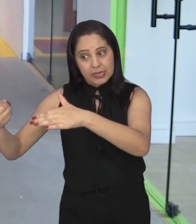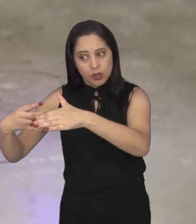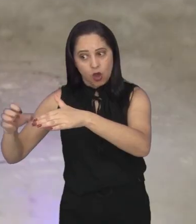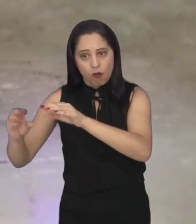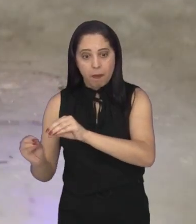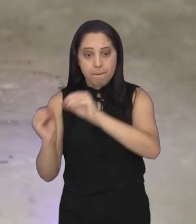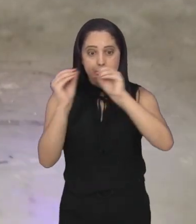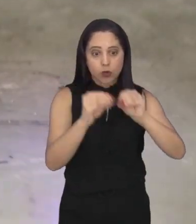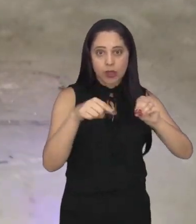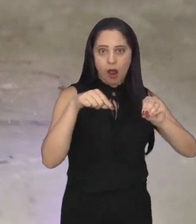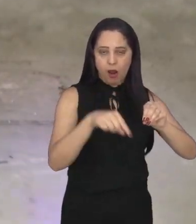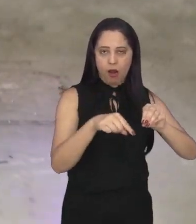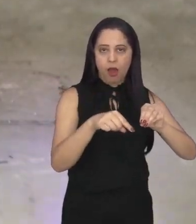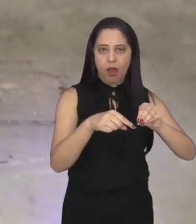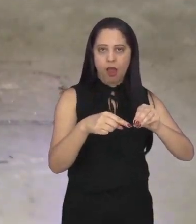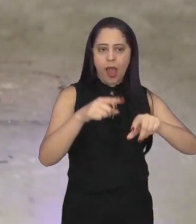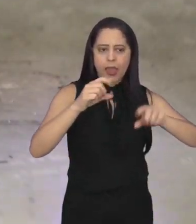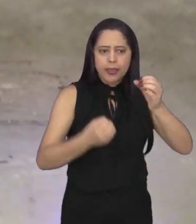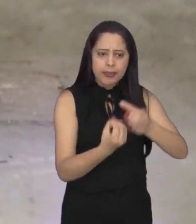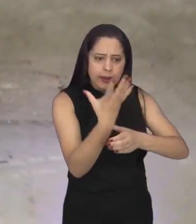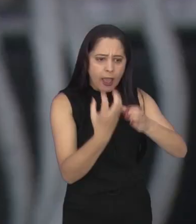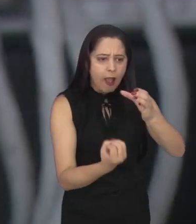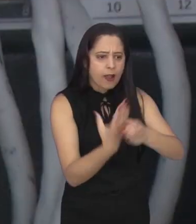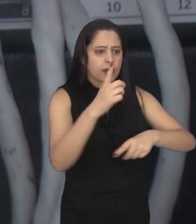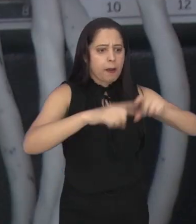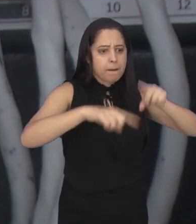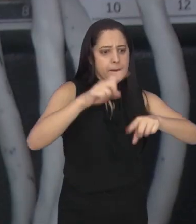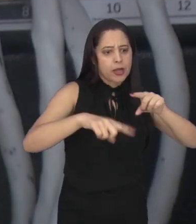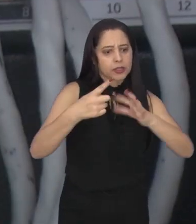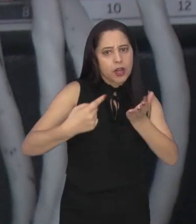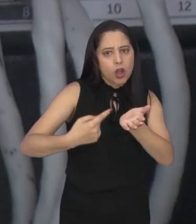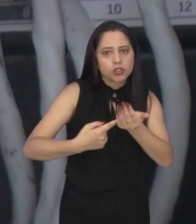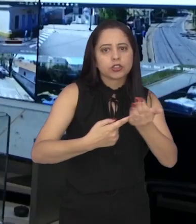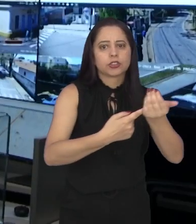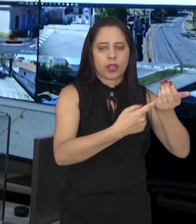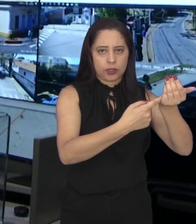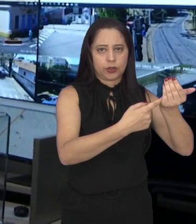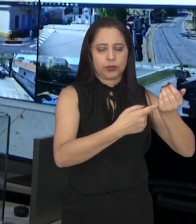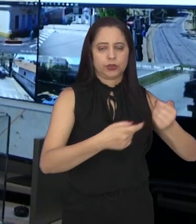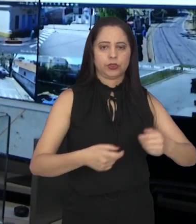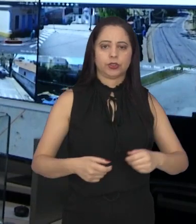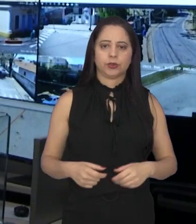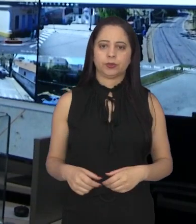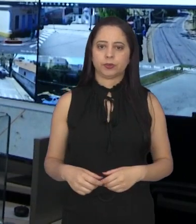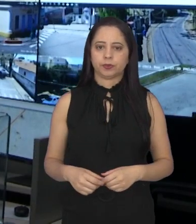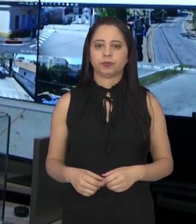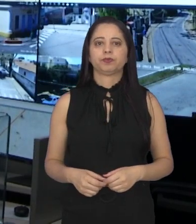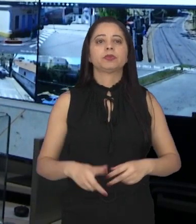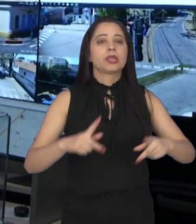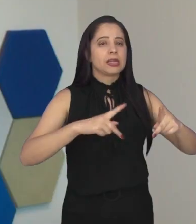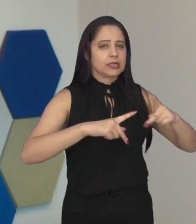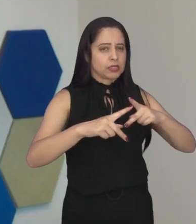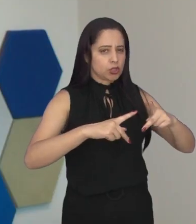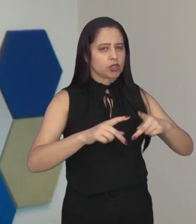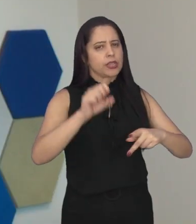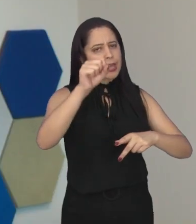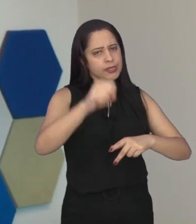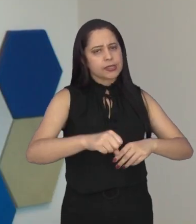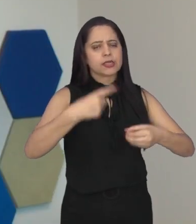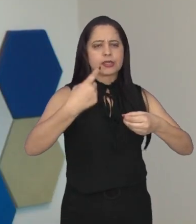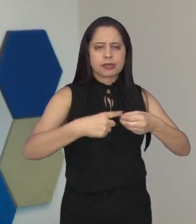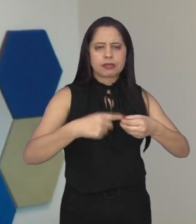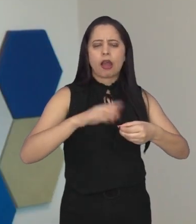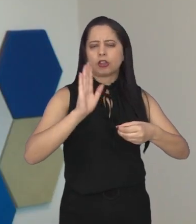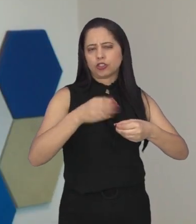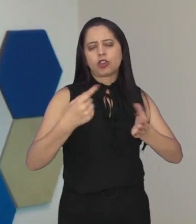startups possam desenvolver produtos tecnológicos que serão aplicados no conceito de cidades inteligentes. São José é uma